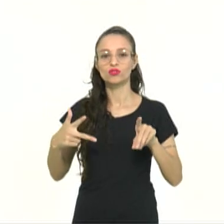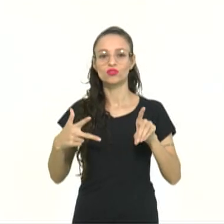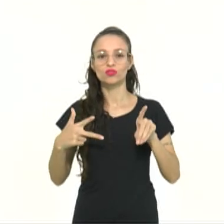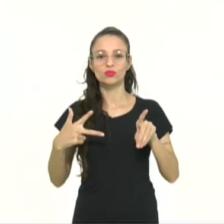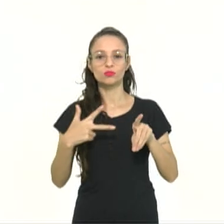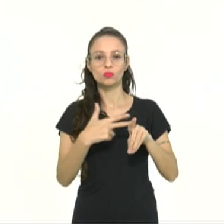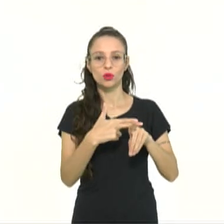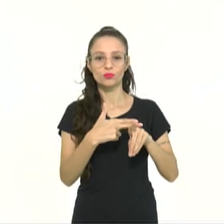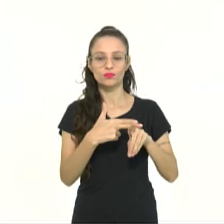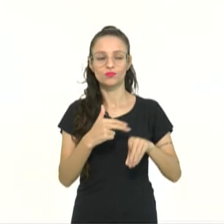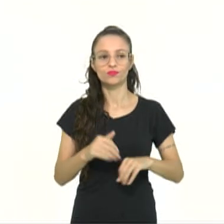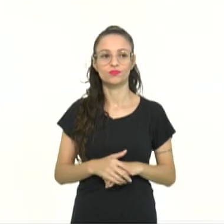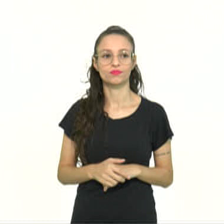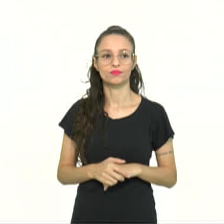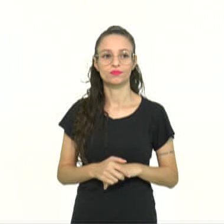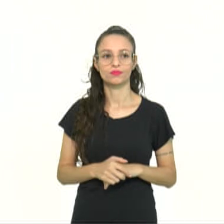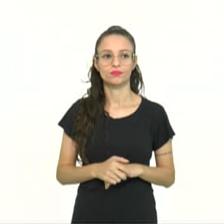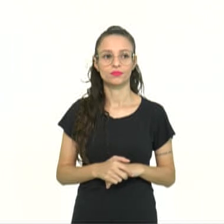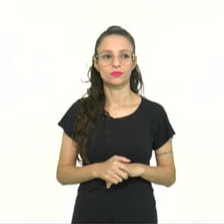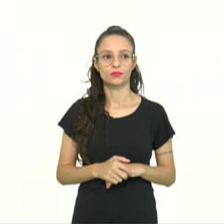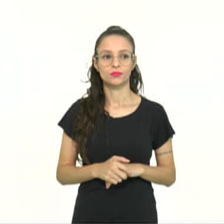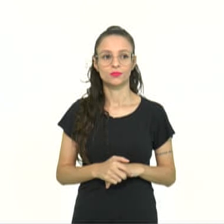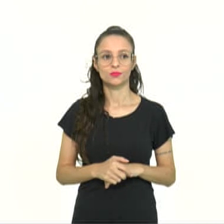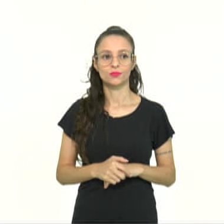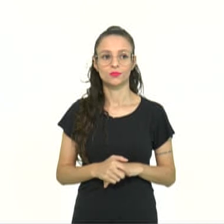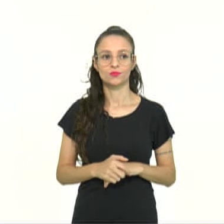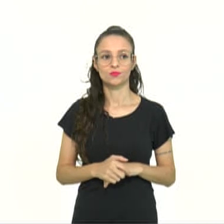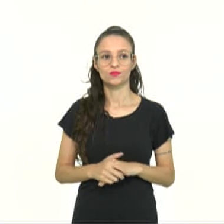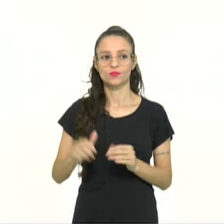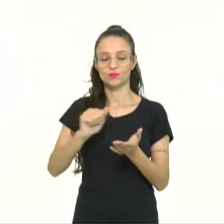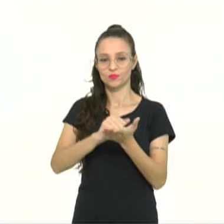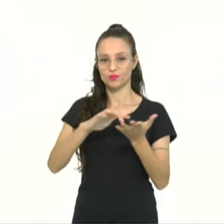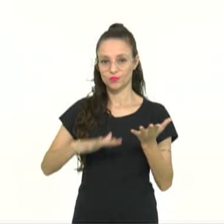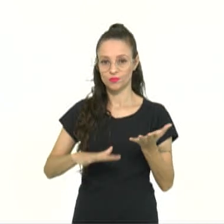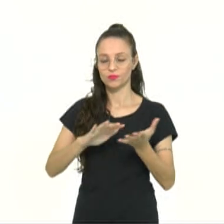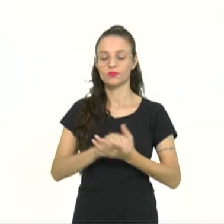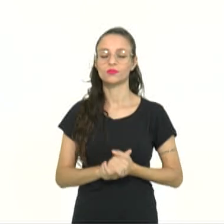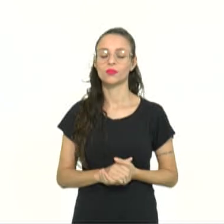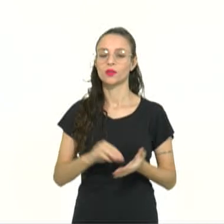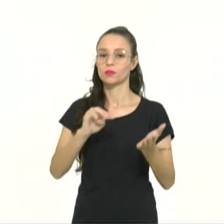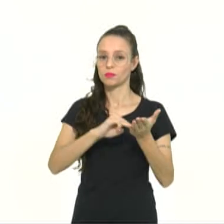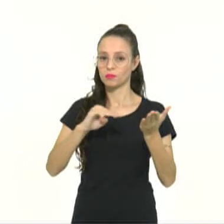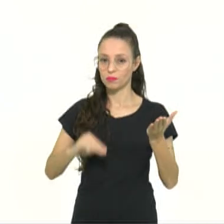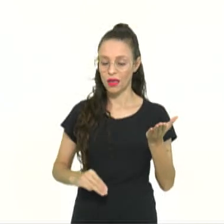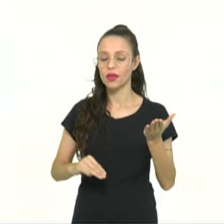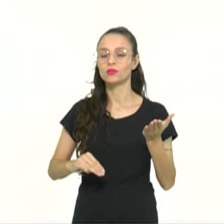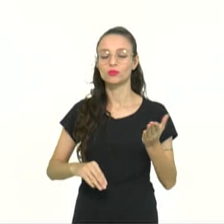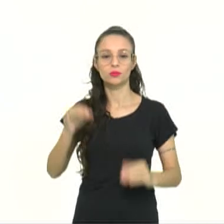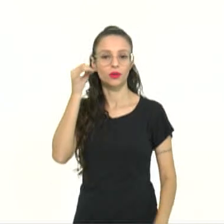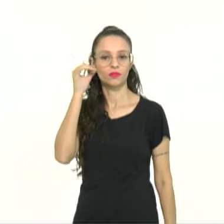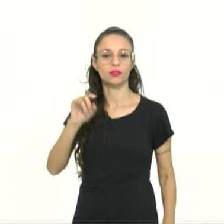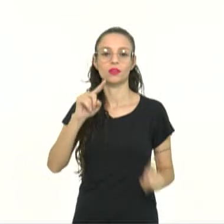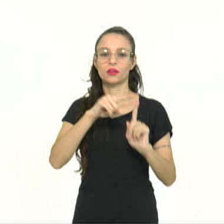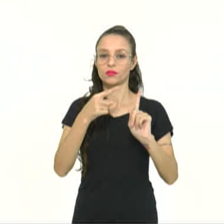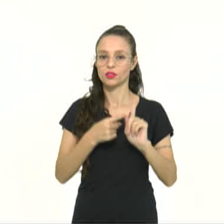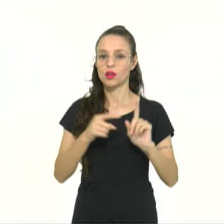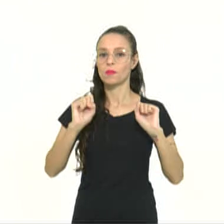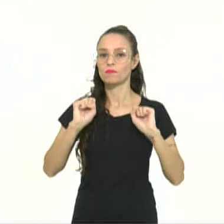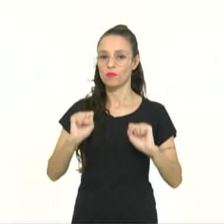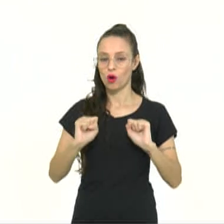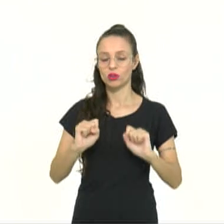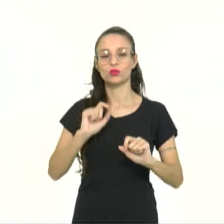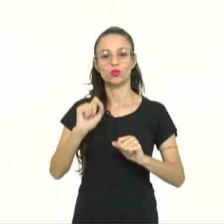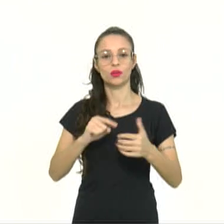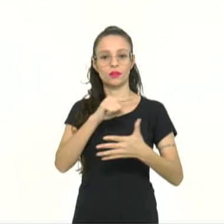essa incisão e assim vai. Vamos ao exercício. Os métodos contraceptivos podem ser classificados